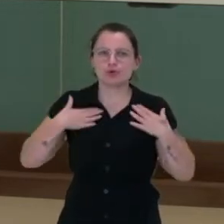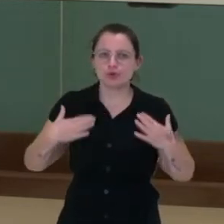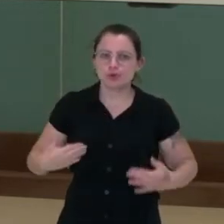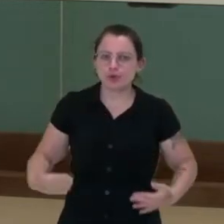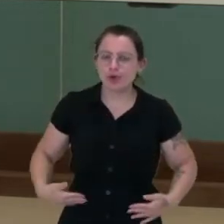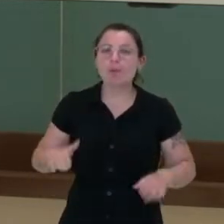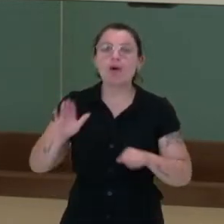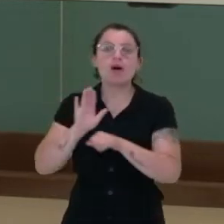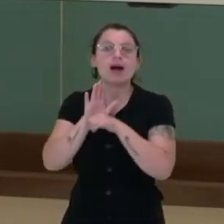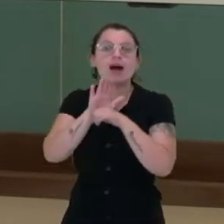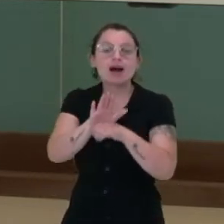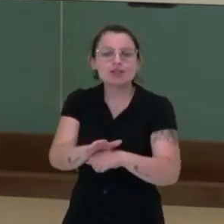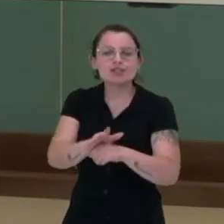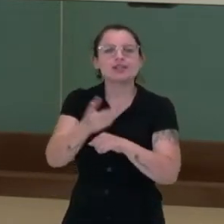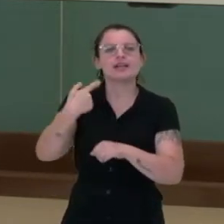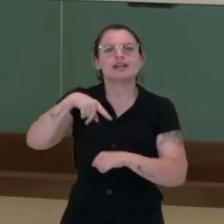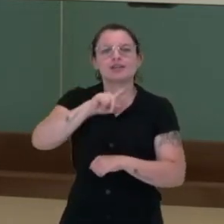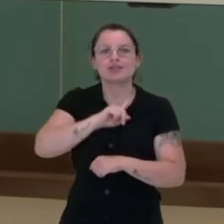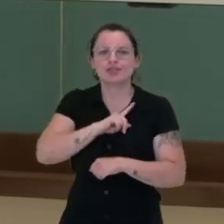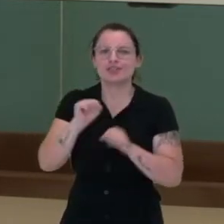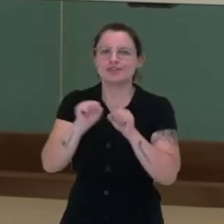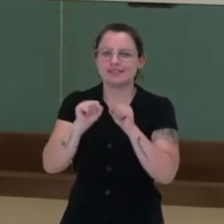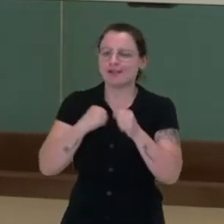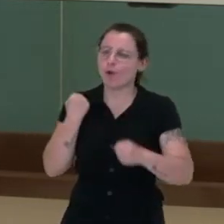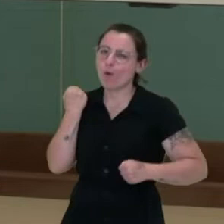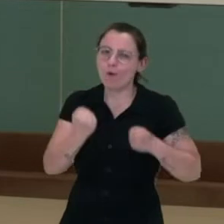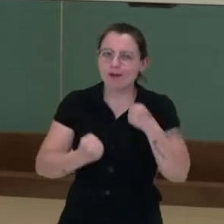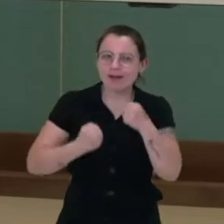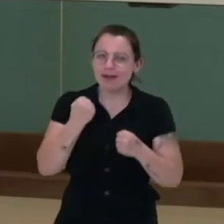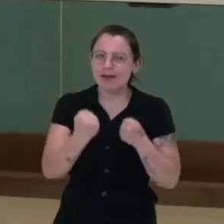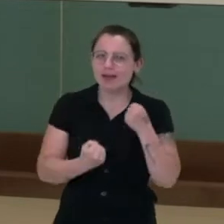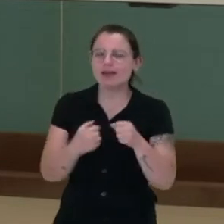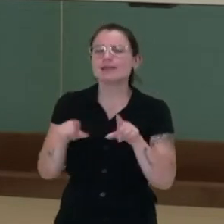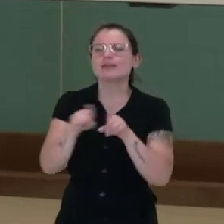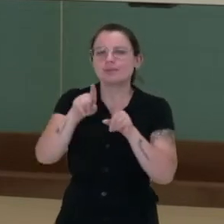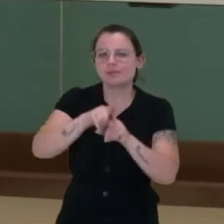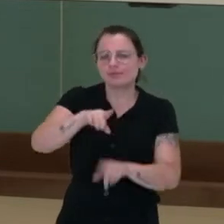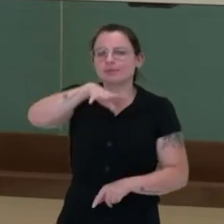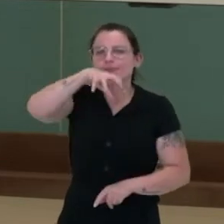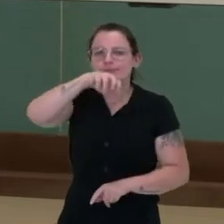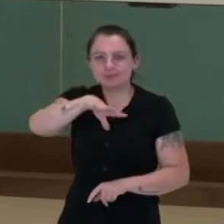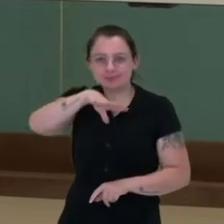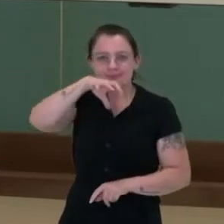nas atividades de correr, respirar e nos alimentar?